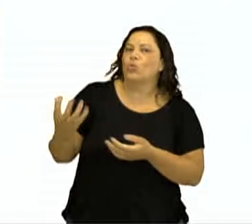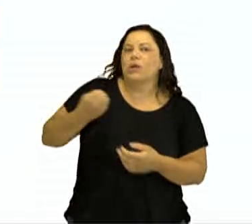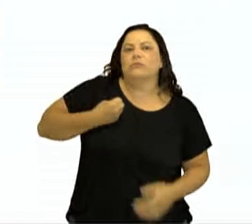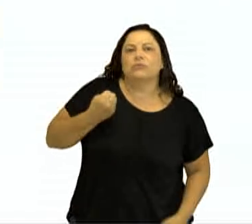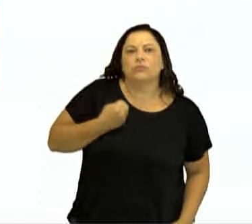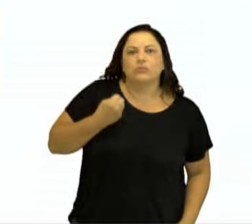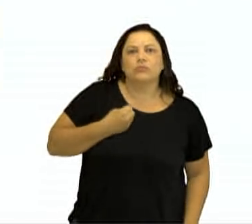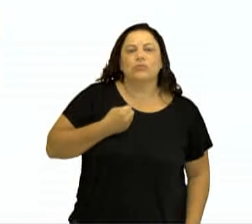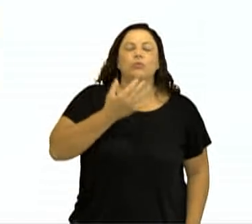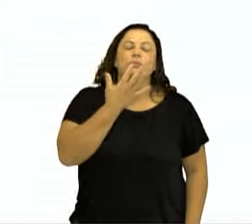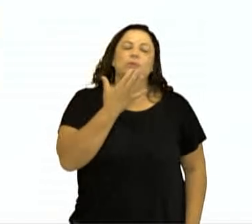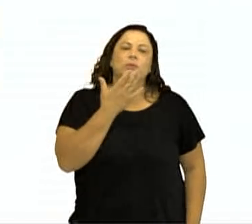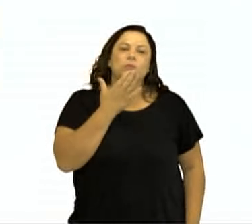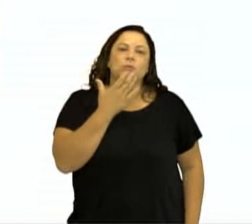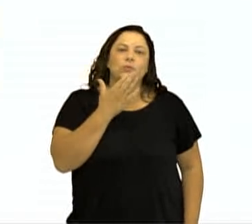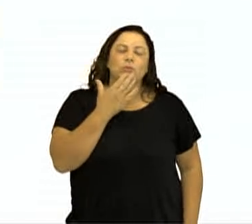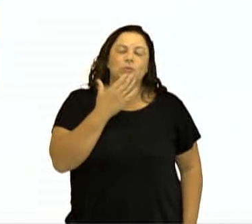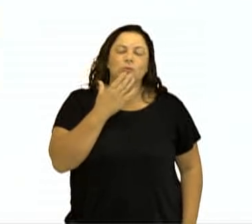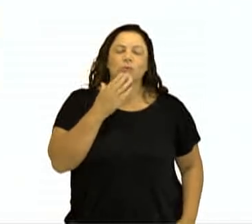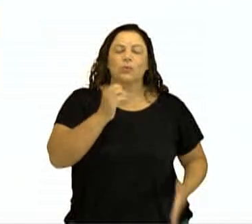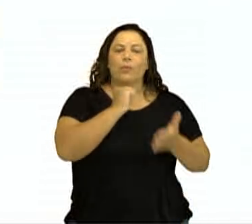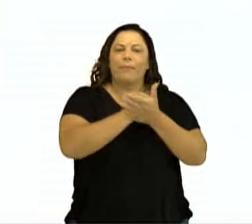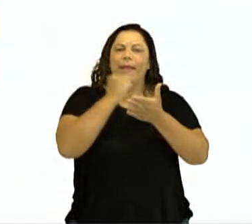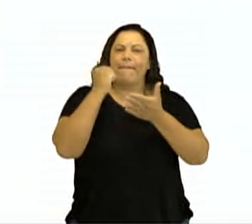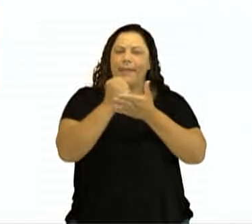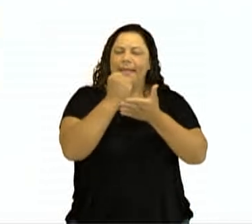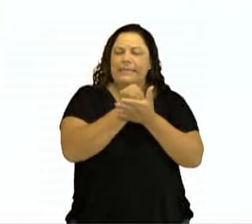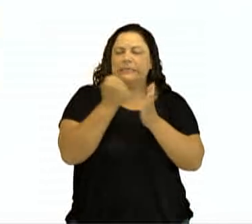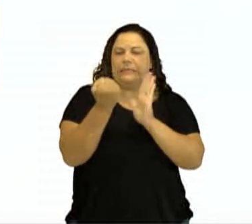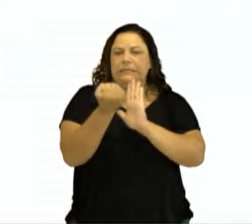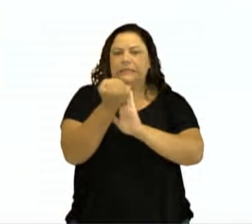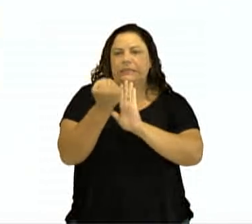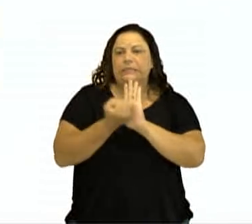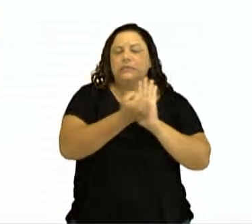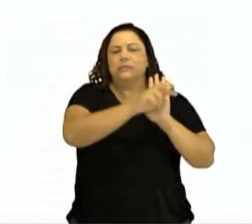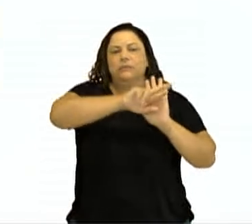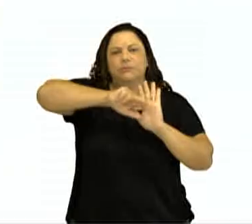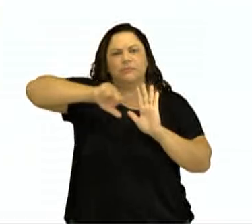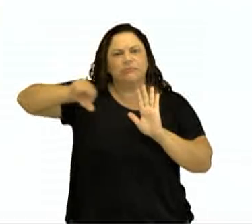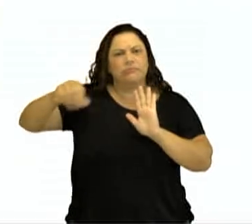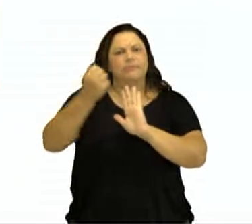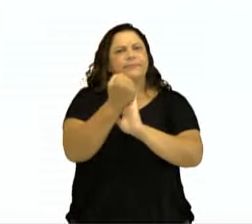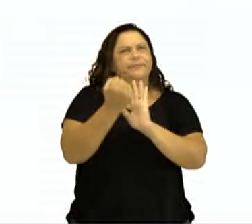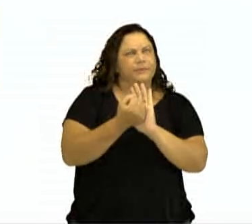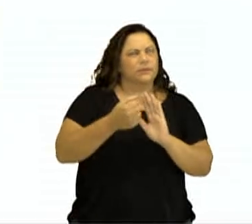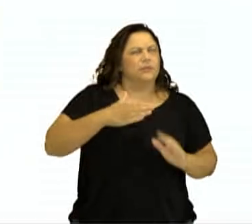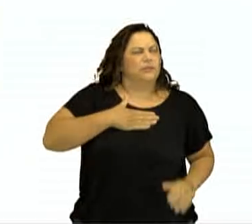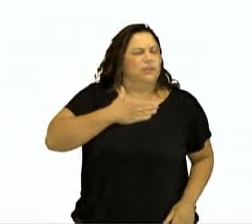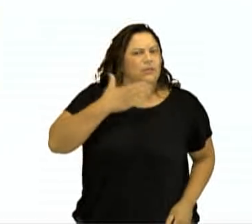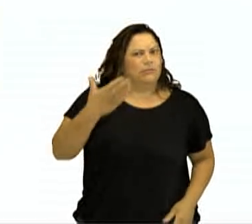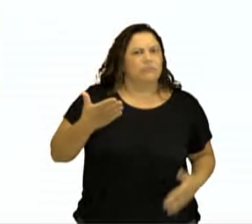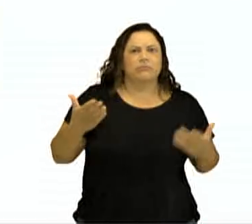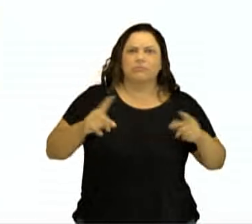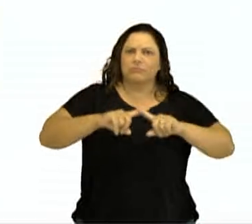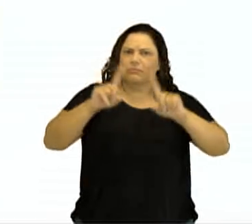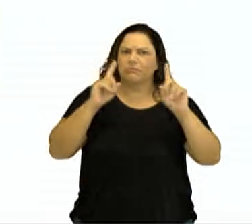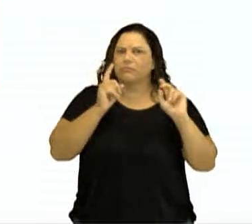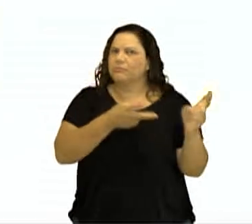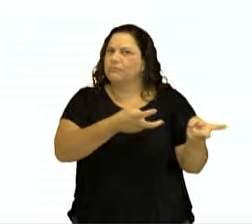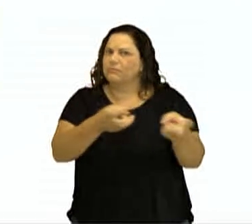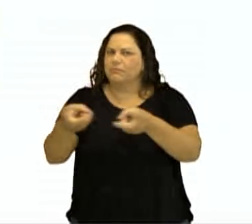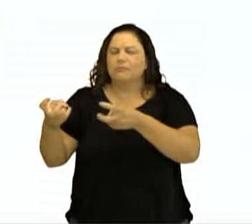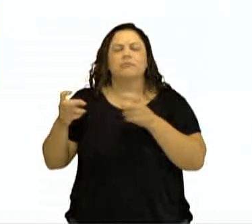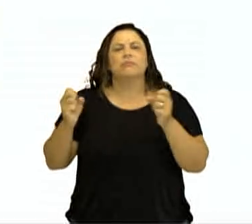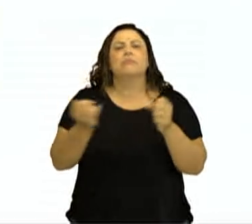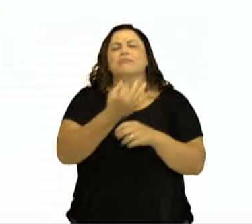quantas cores, quantos símbolos. Sim, num primeiro momento pode assustar, mas vocês vão observar o quanto